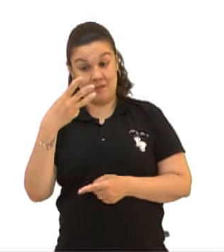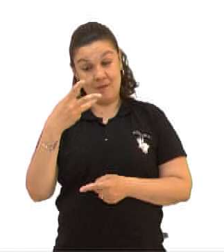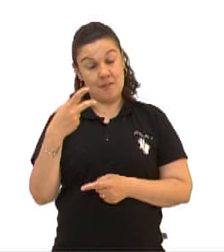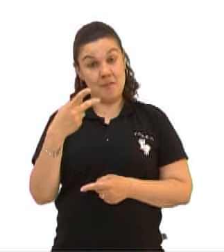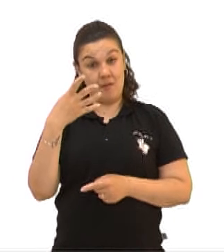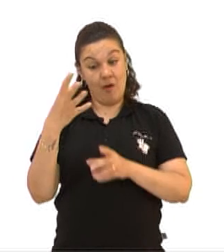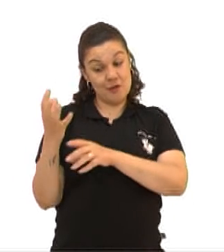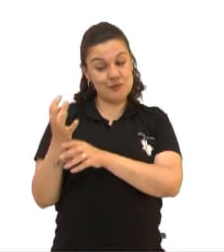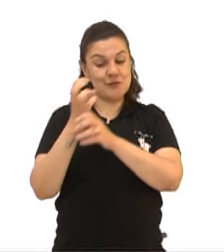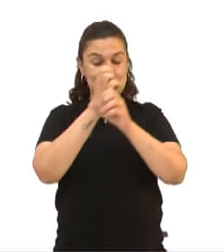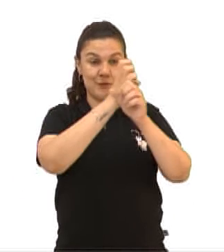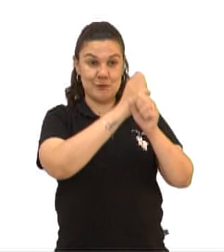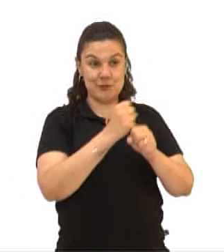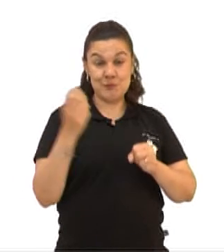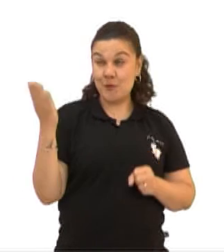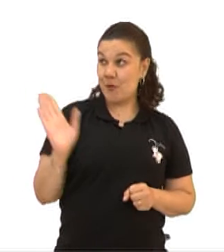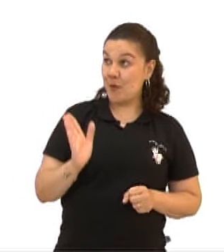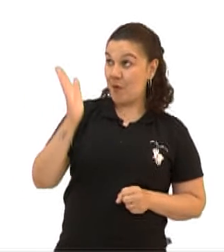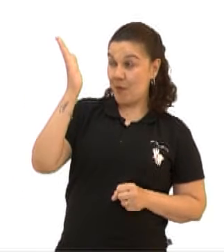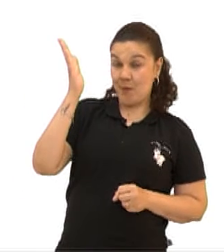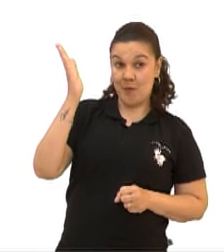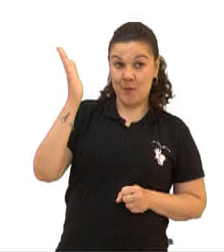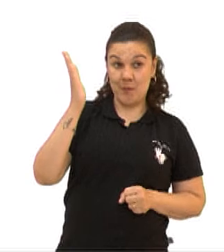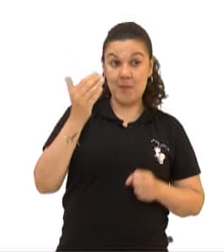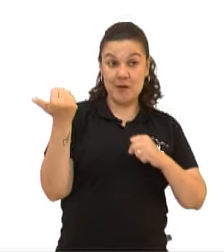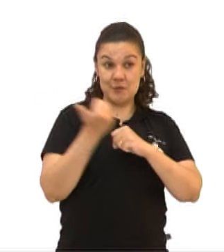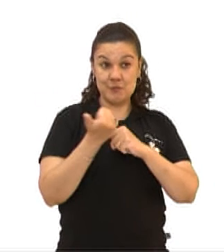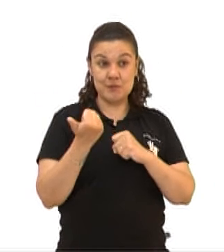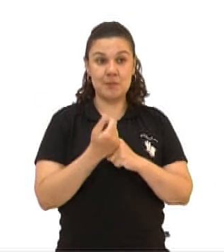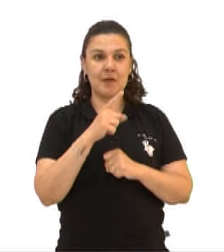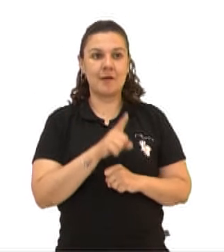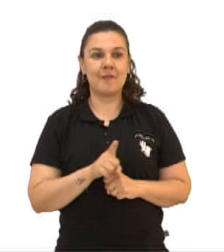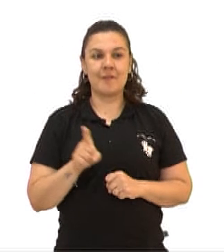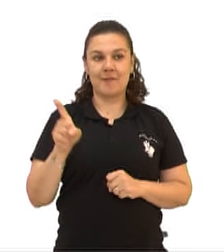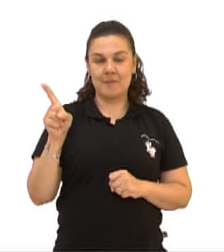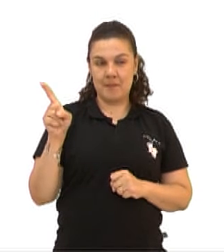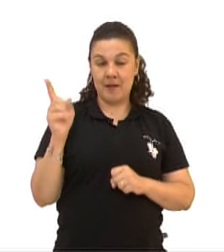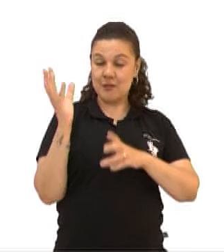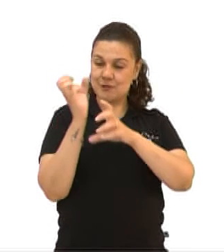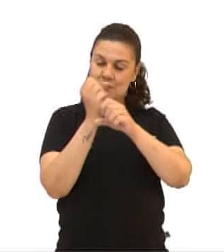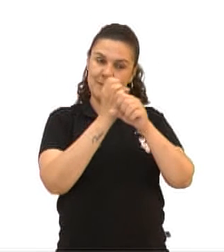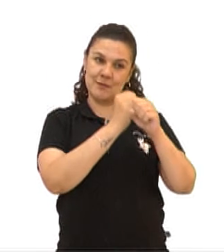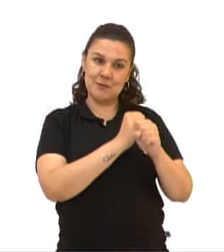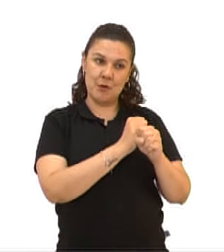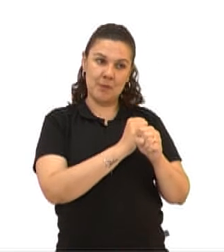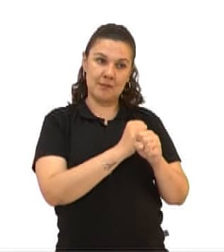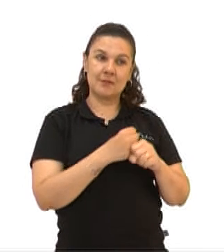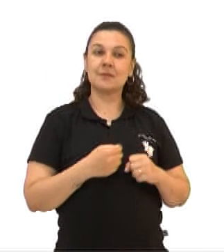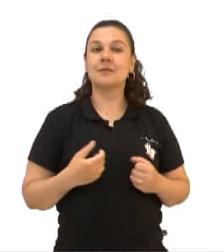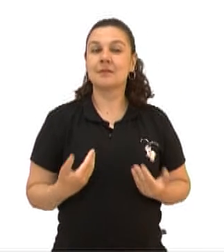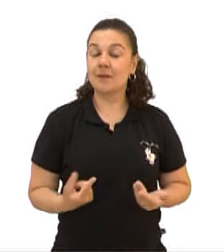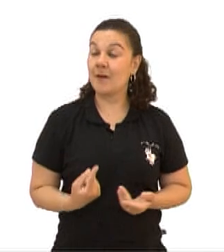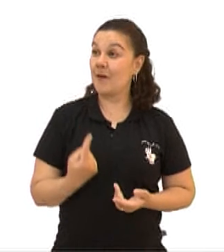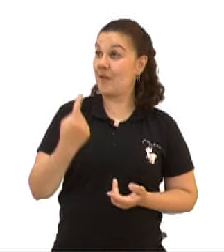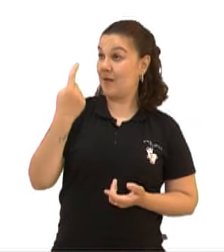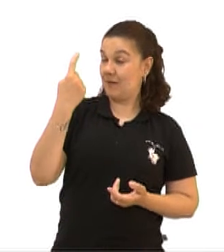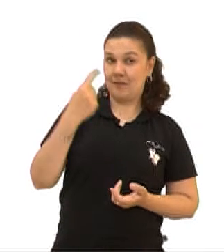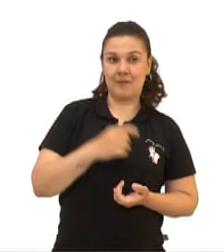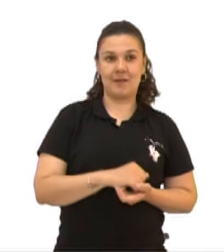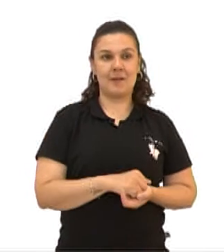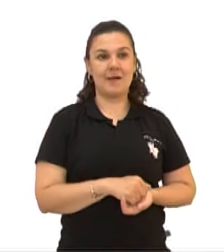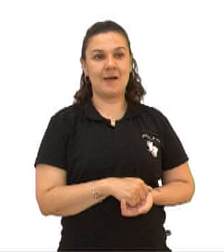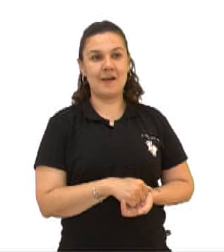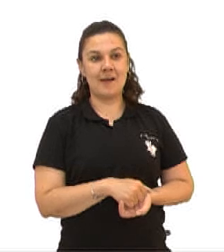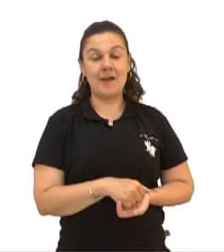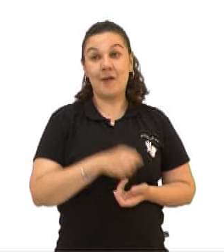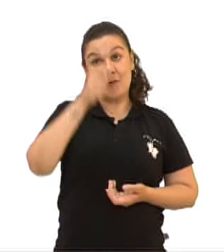4. Pegando ali o que a gente encontrou e substituindo, a gente vai somar tudo isso. Então, colocando